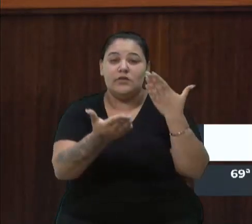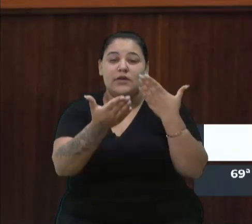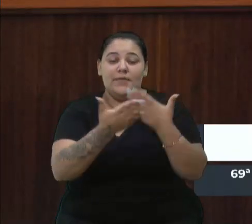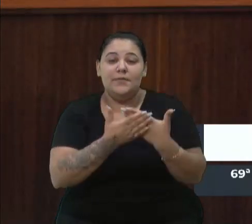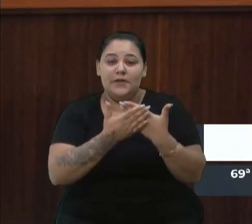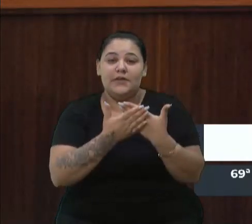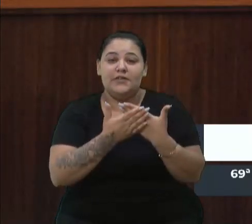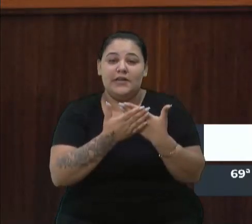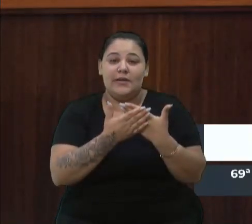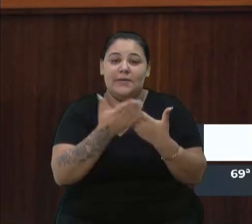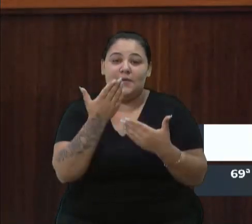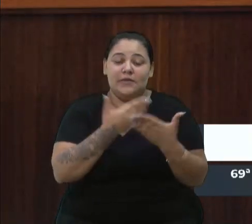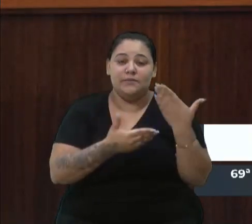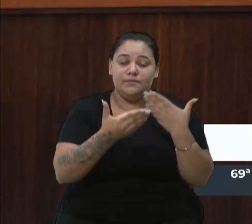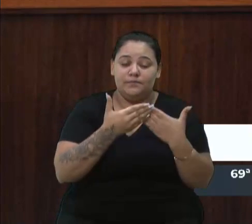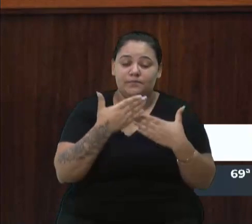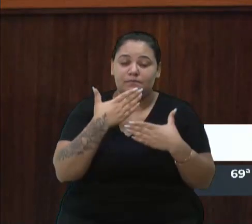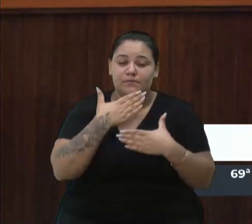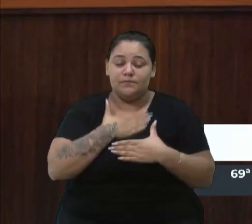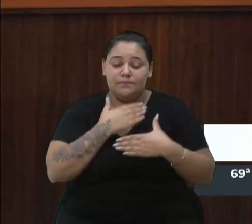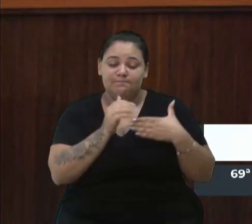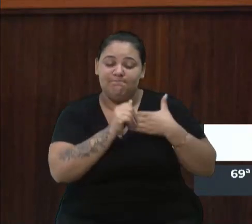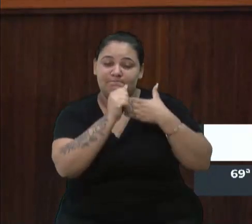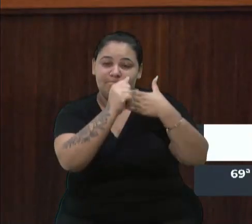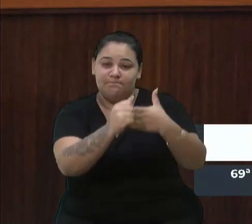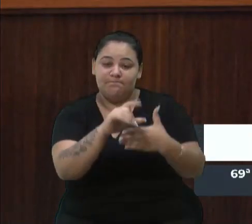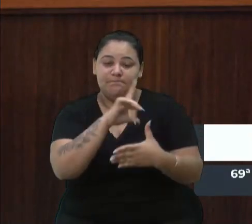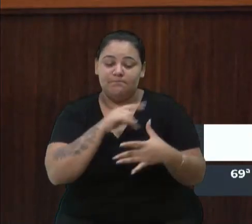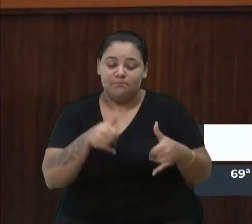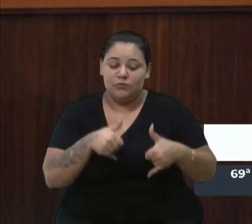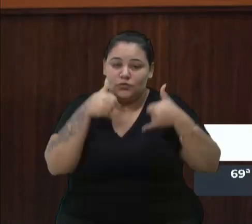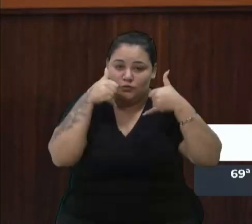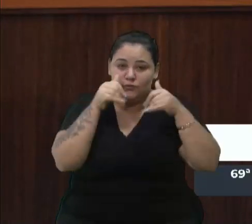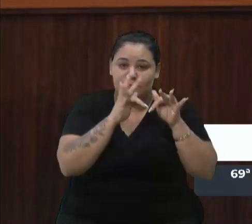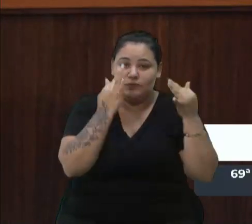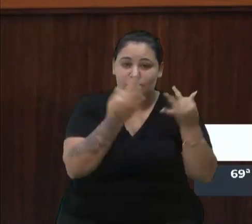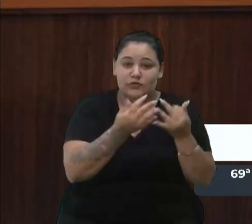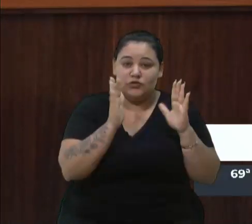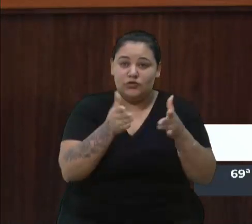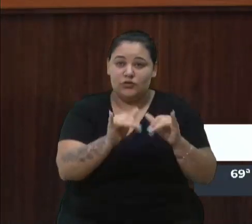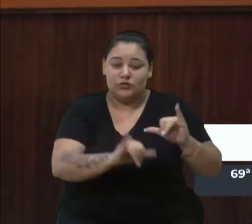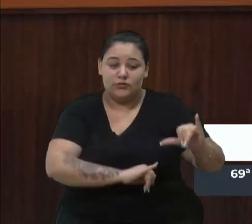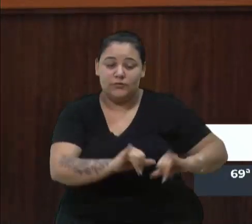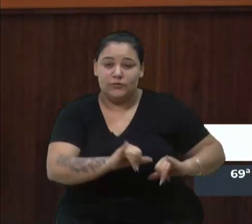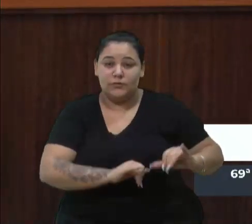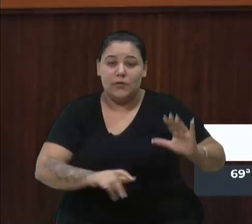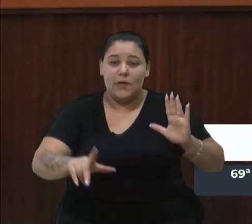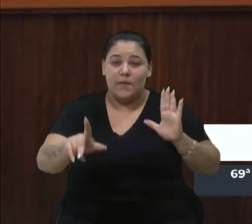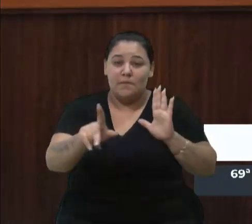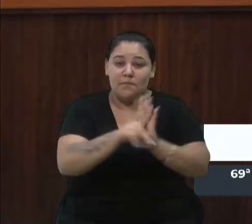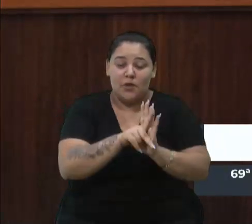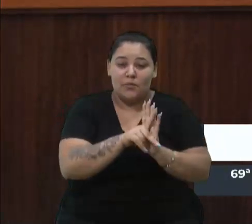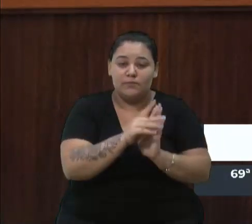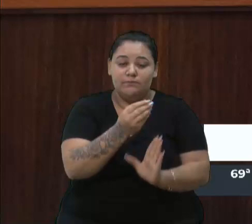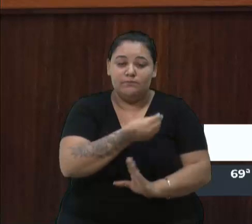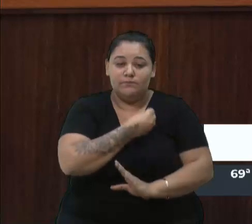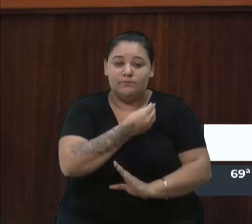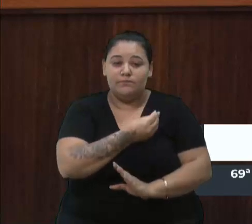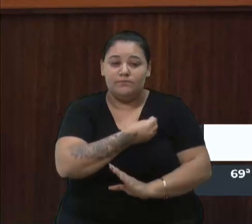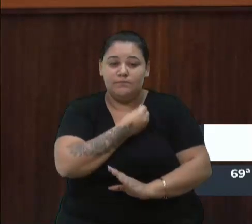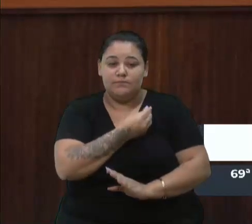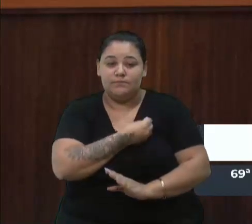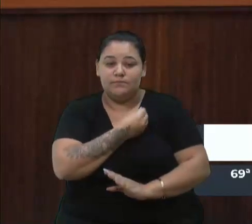de quem tem muito orgulho já sofreram e pagaram com sua própria vida a conta